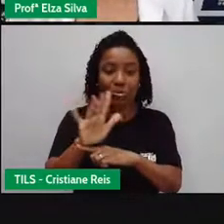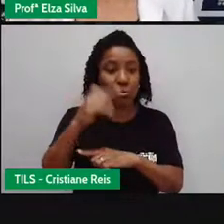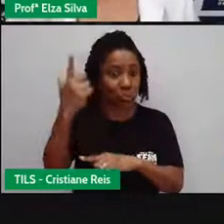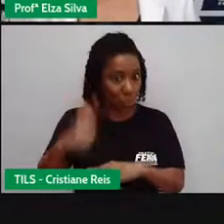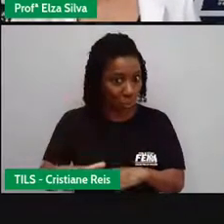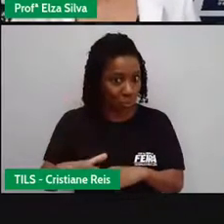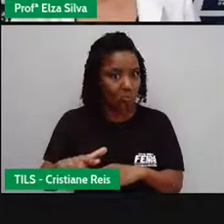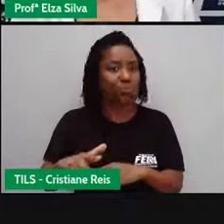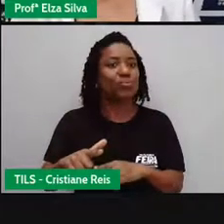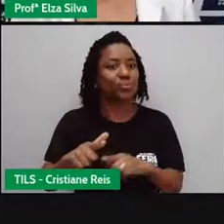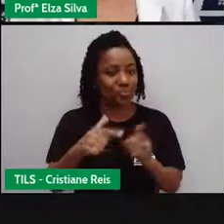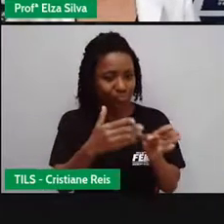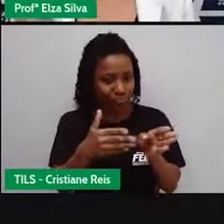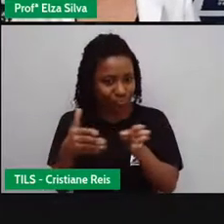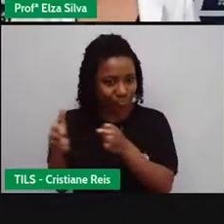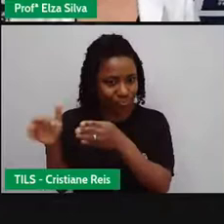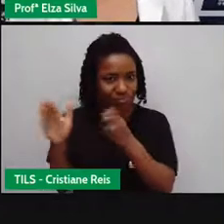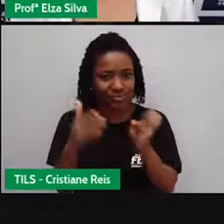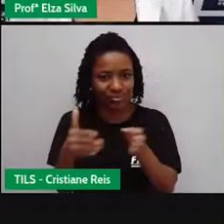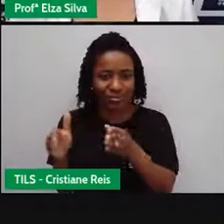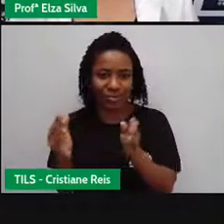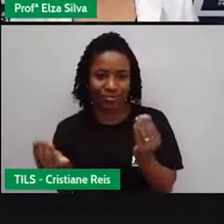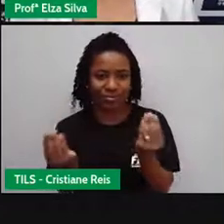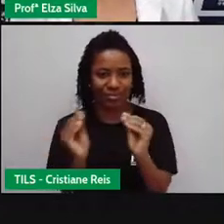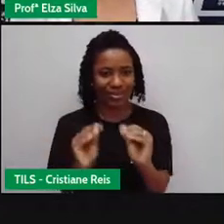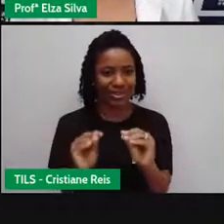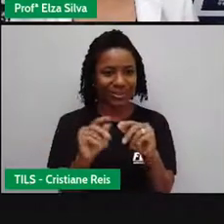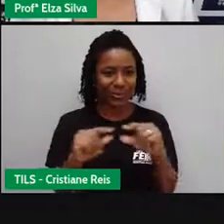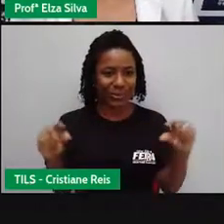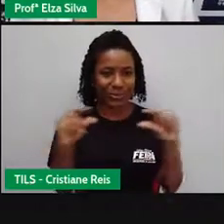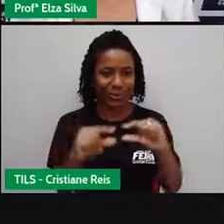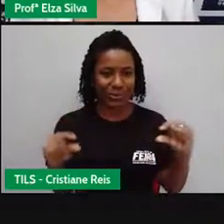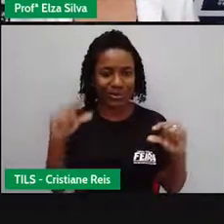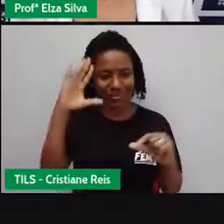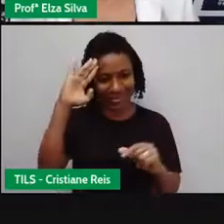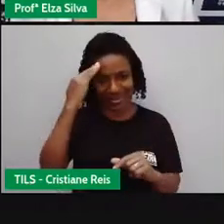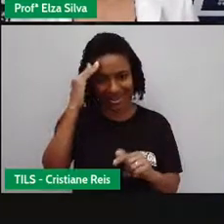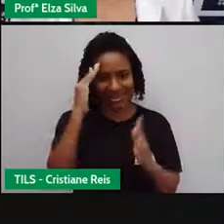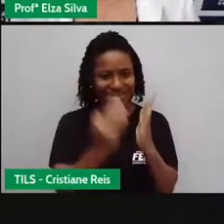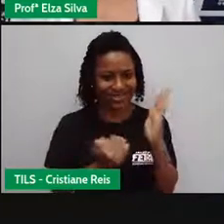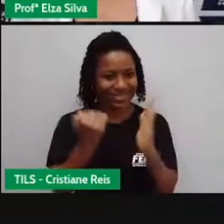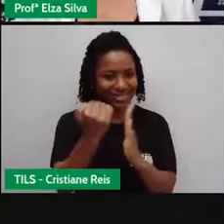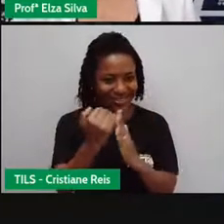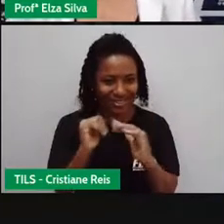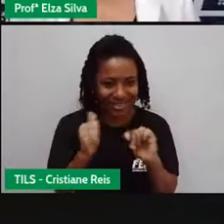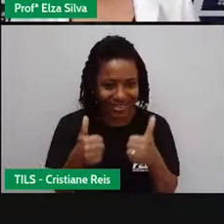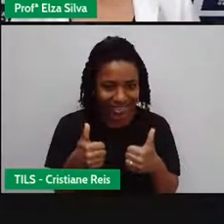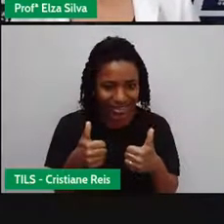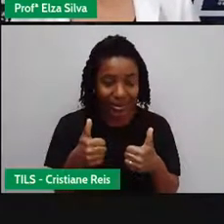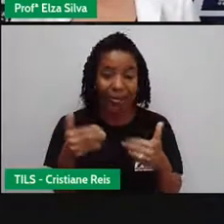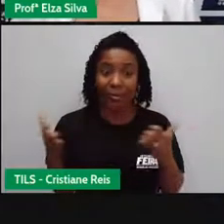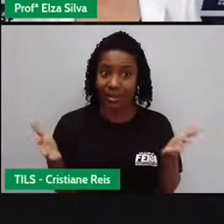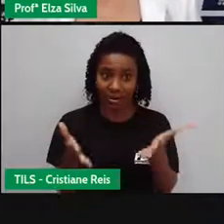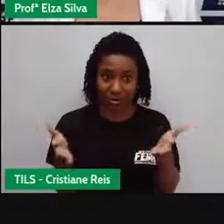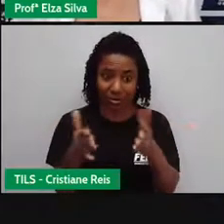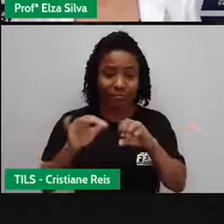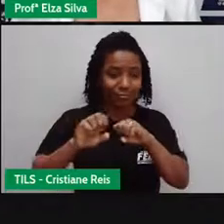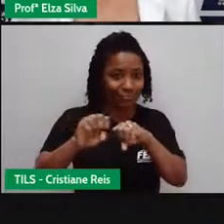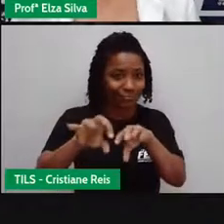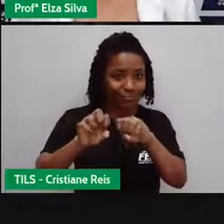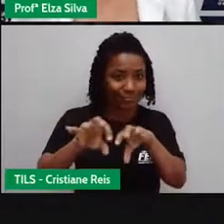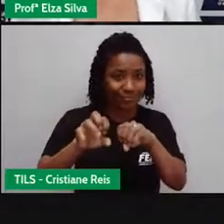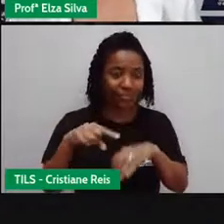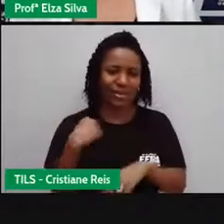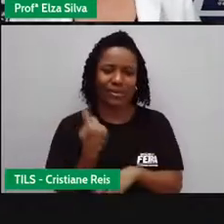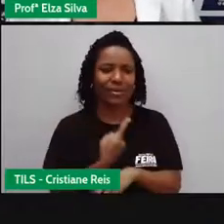segunda vez, com as legendas, e tentar entender um pouco mais. Ok? Mas durante a nossa aula, nós vamos